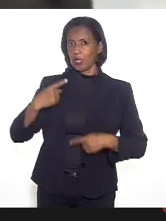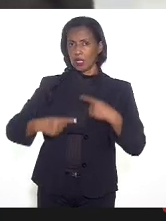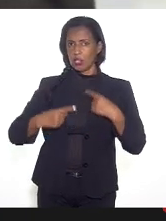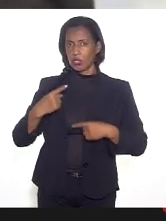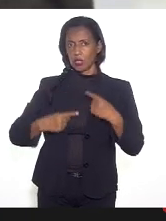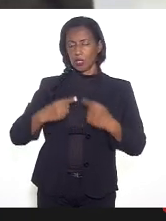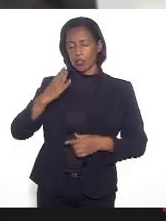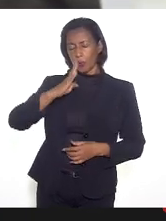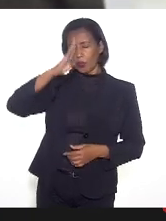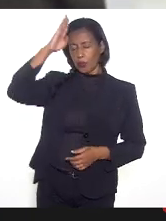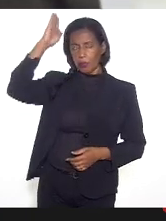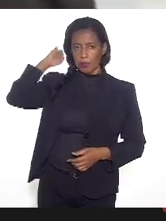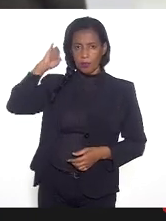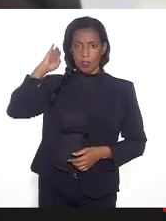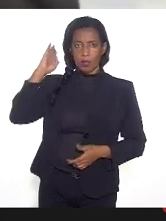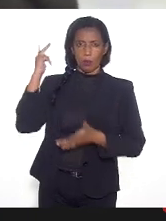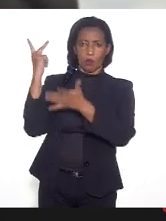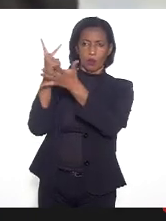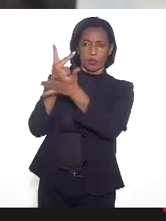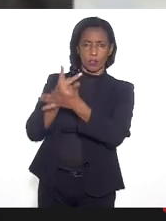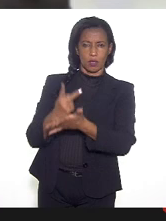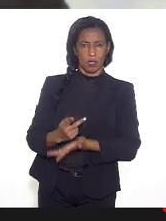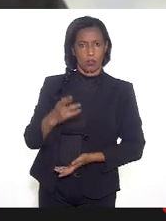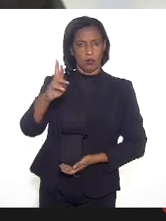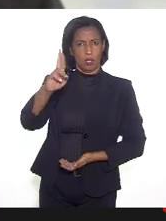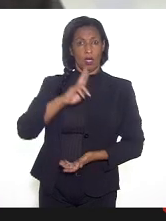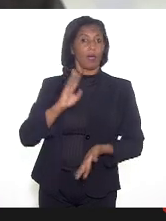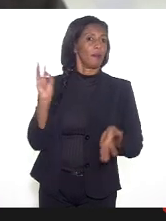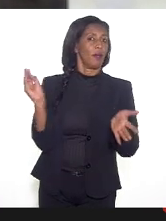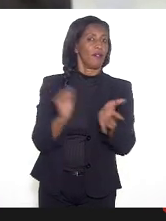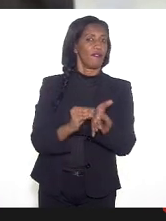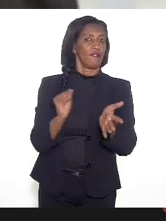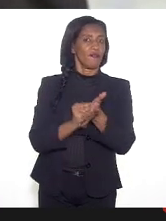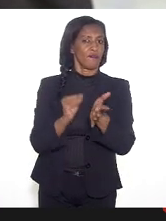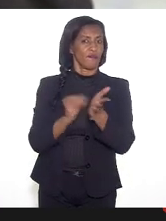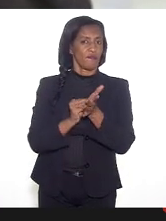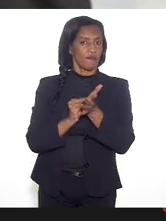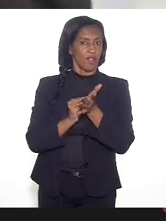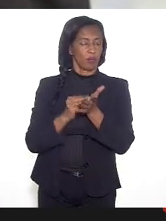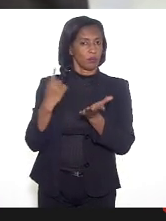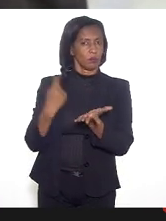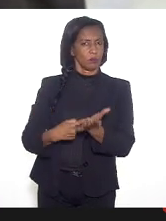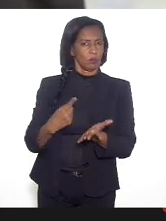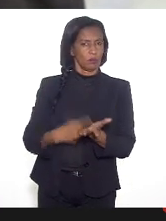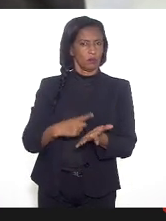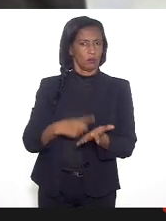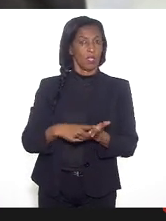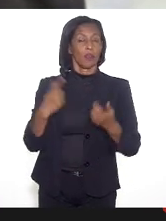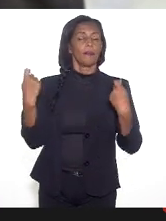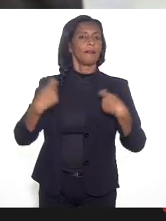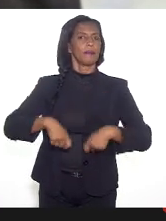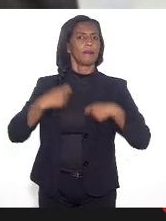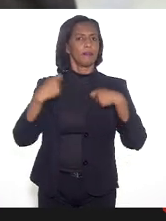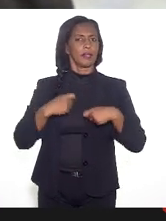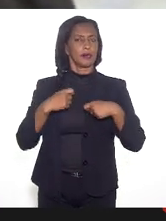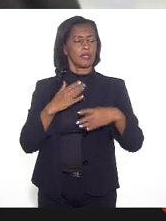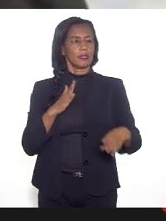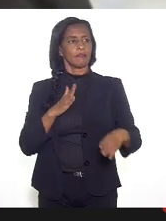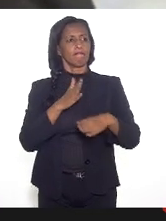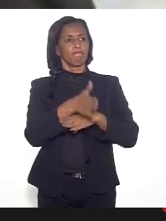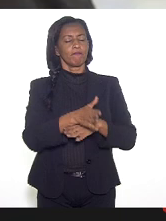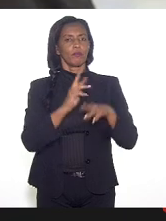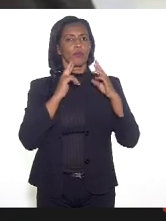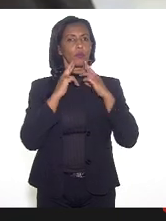Bombeiros pela evasividade das respostas e pela falta de pragmatismo. A gente precisa partir para uma